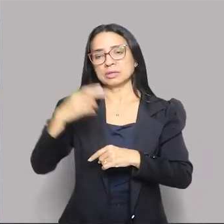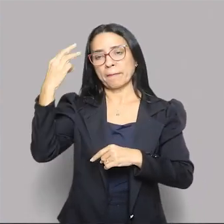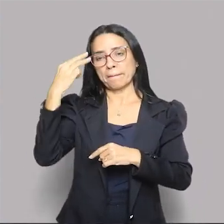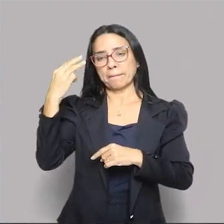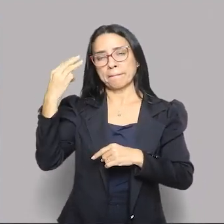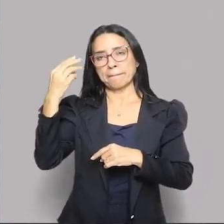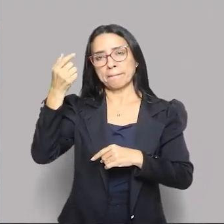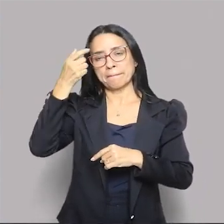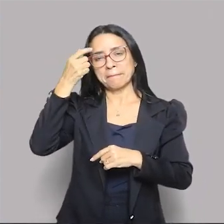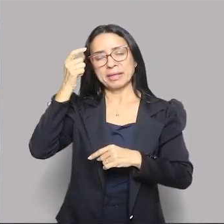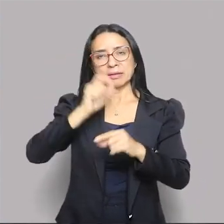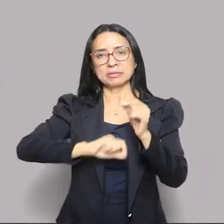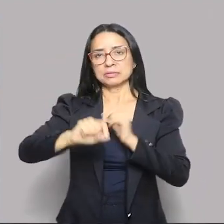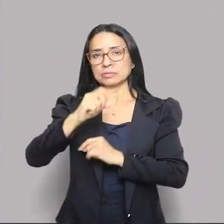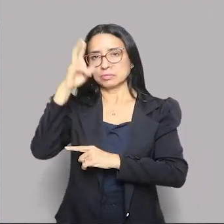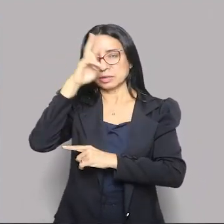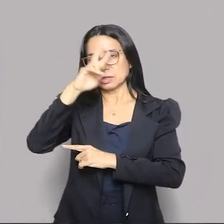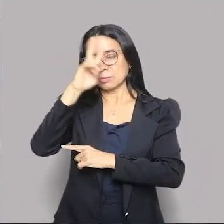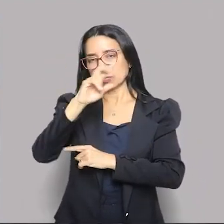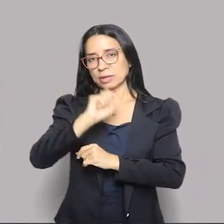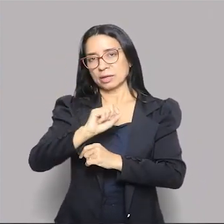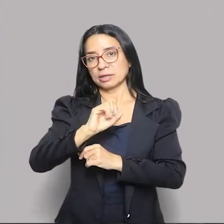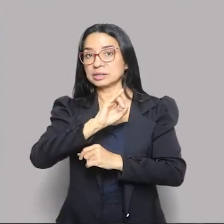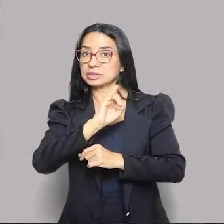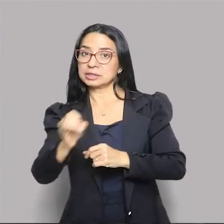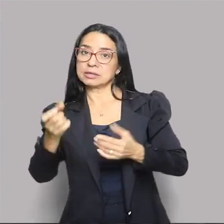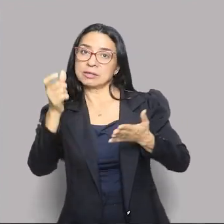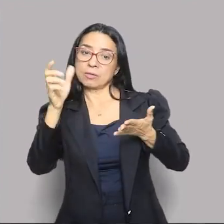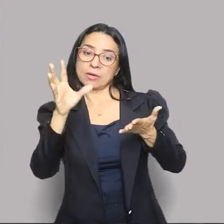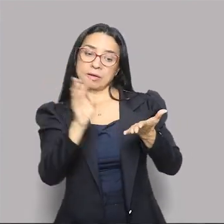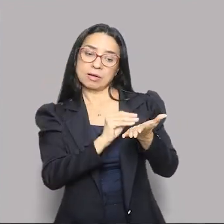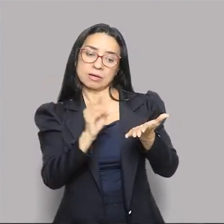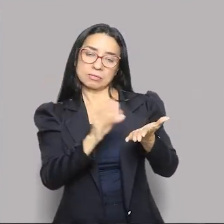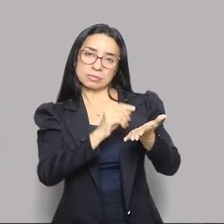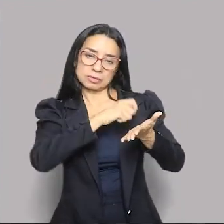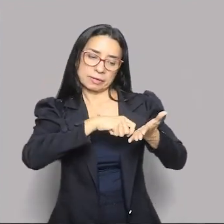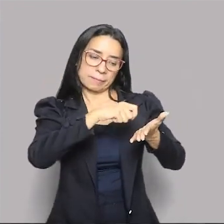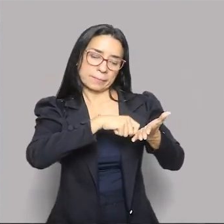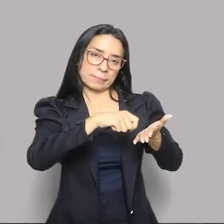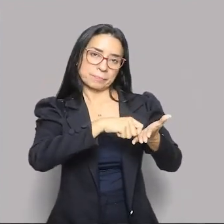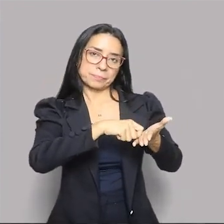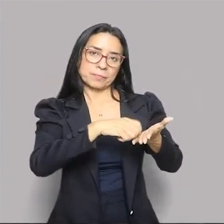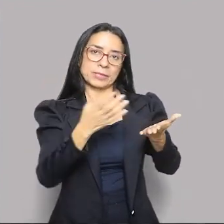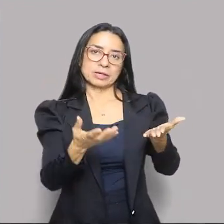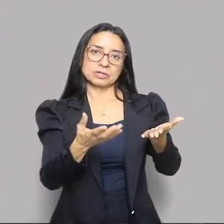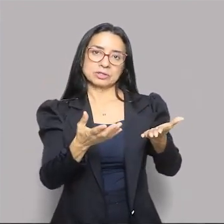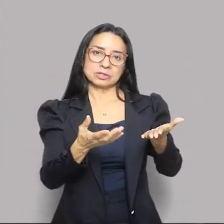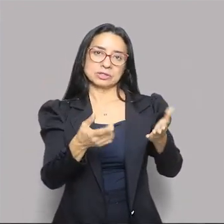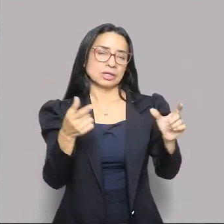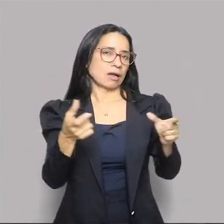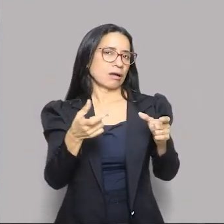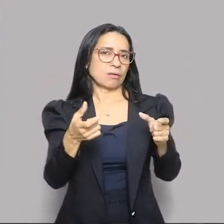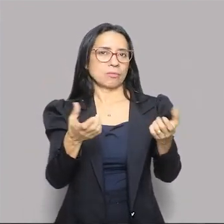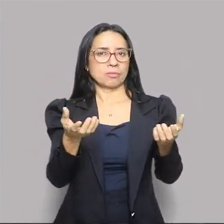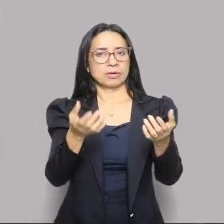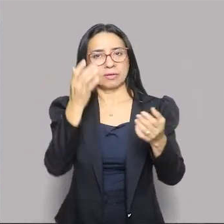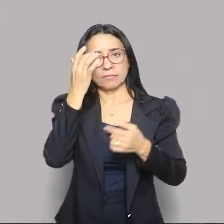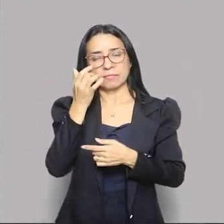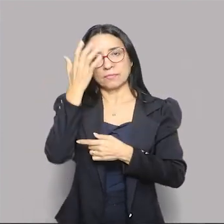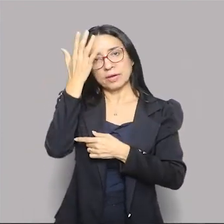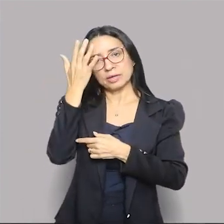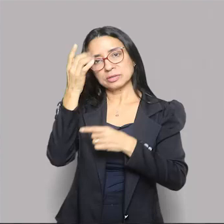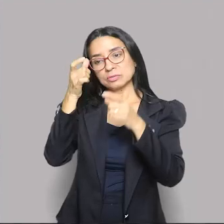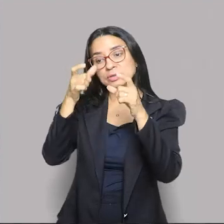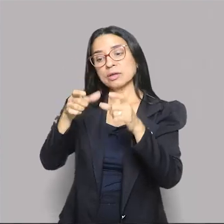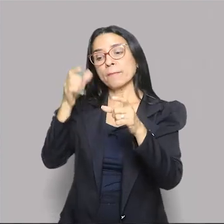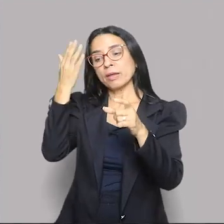essas informações se você não estiver anotando. E na hora que você registra, fica mais fácil de você localizar quando você estiver treinando em casa.